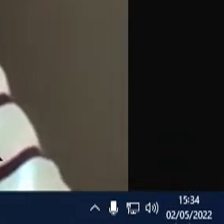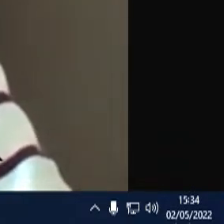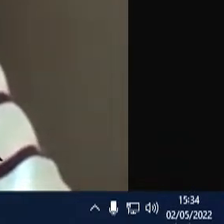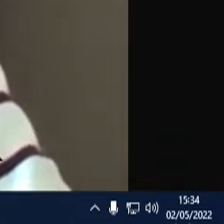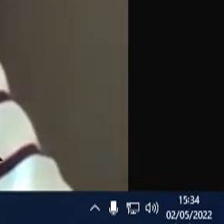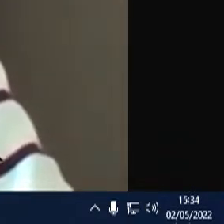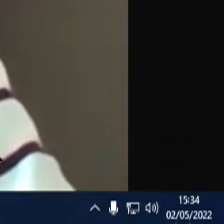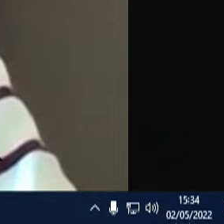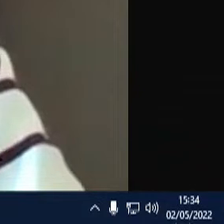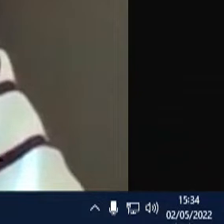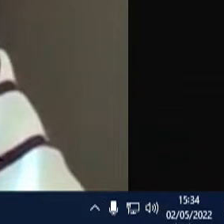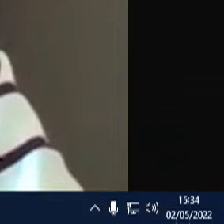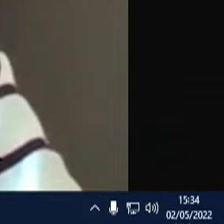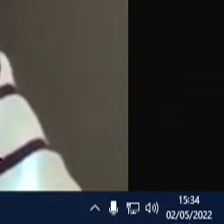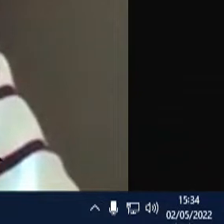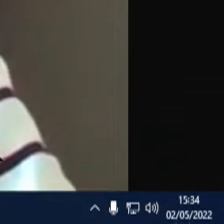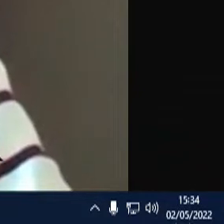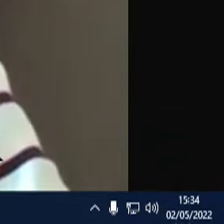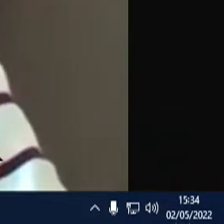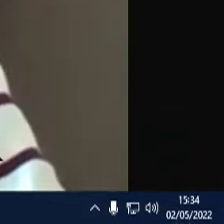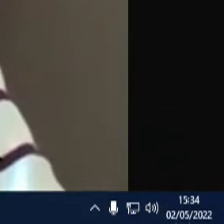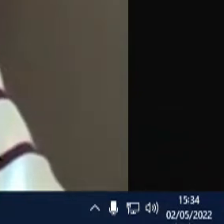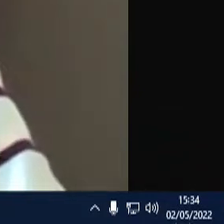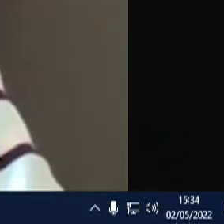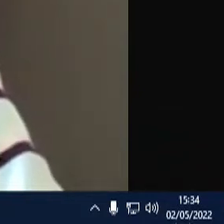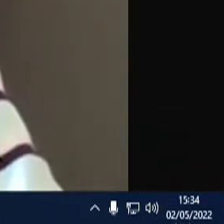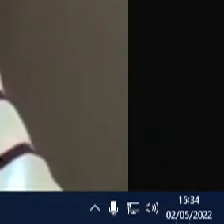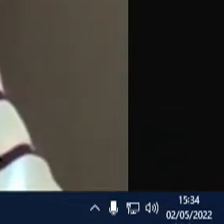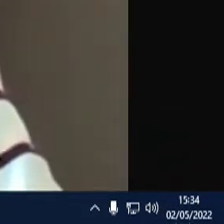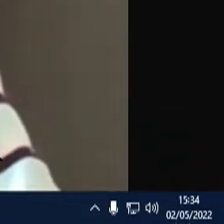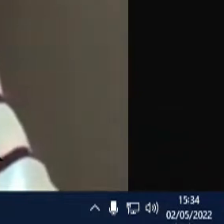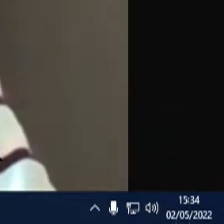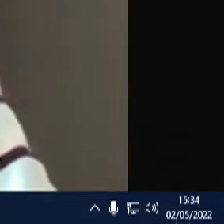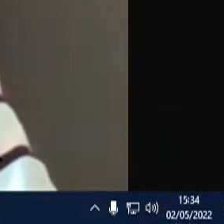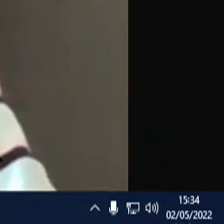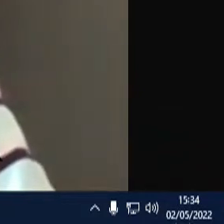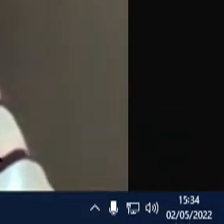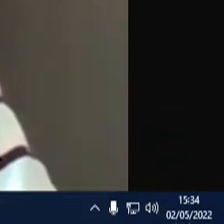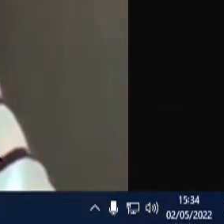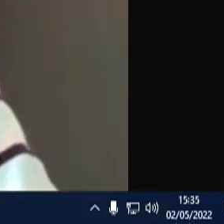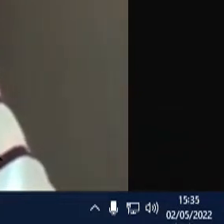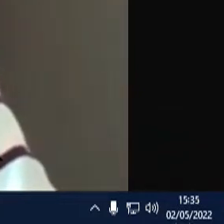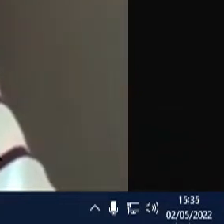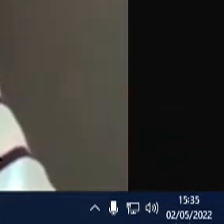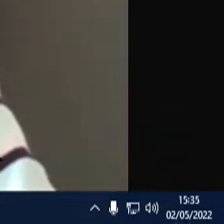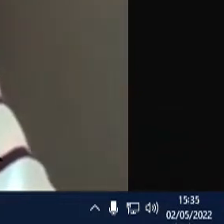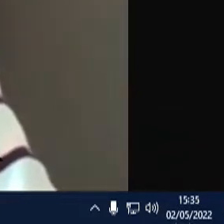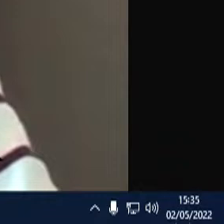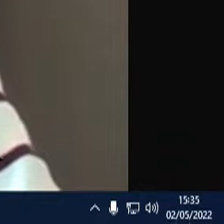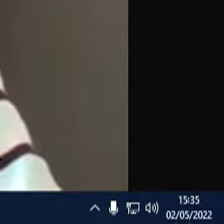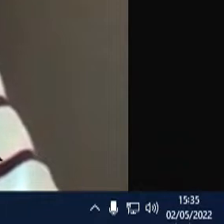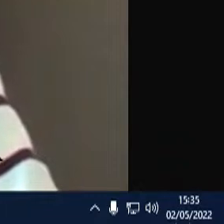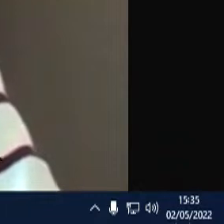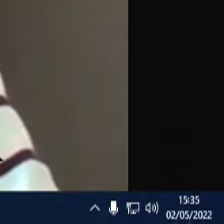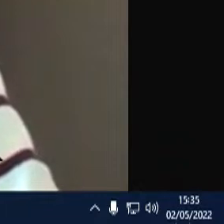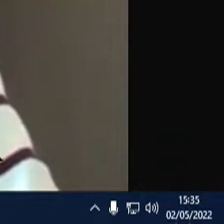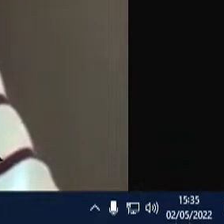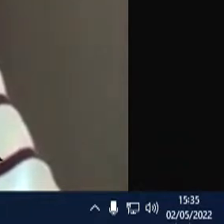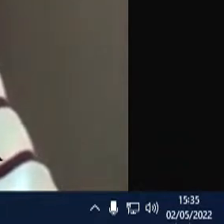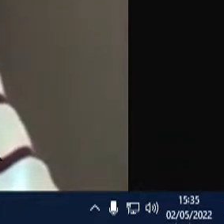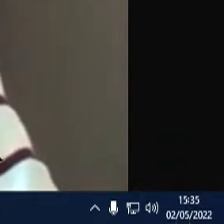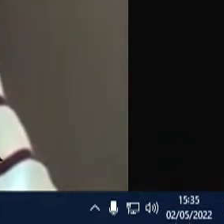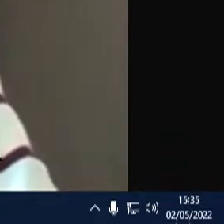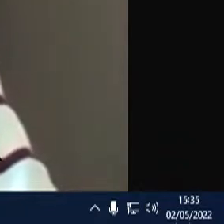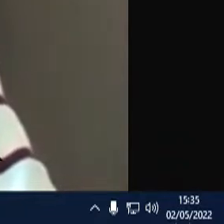outra reunião, o centro de São Paulo é parecido com o centro de Campinas, o centro velho de São Paulo. E nós não